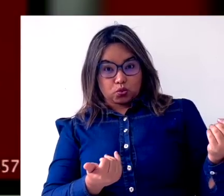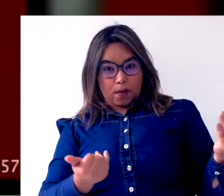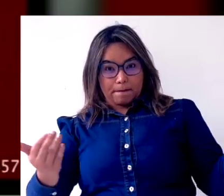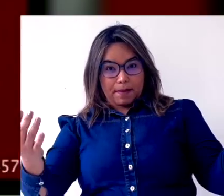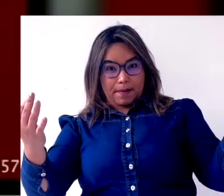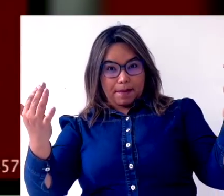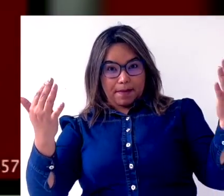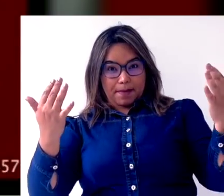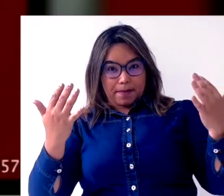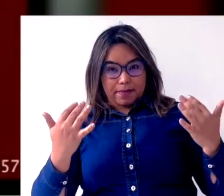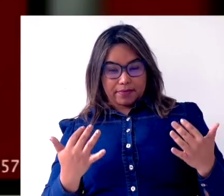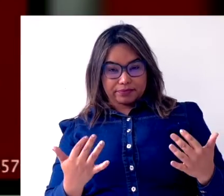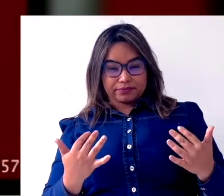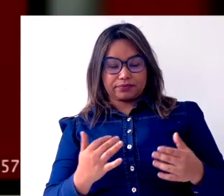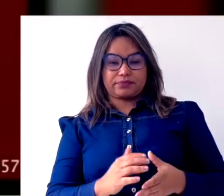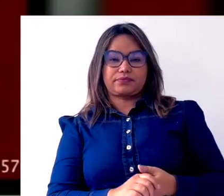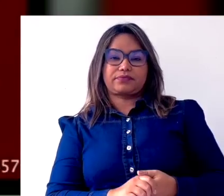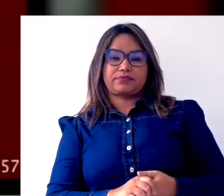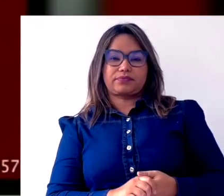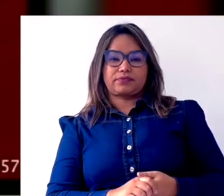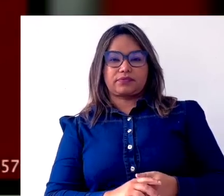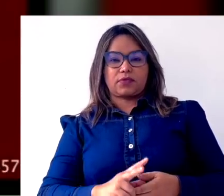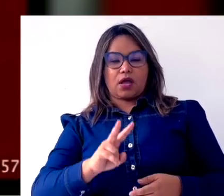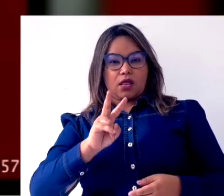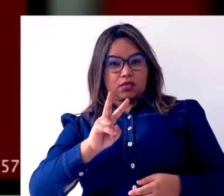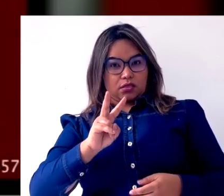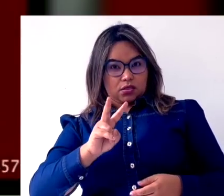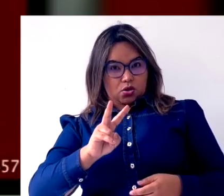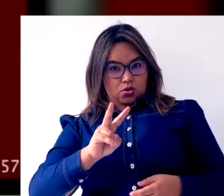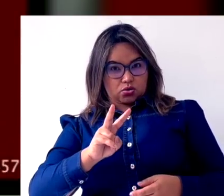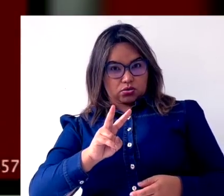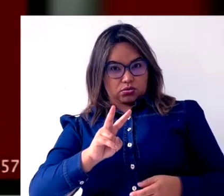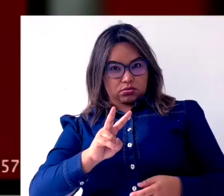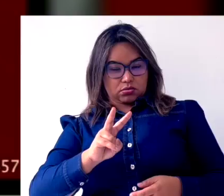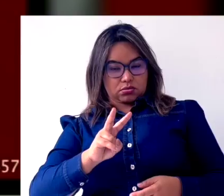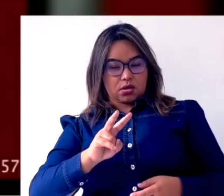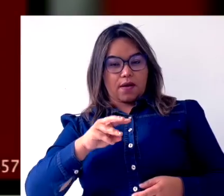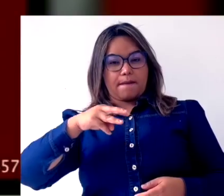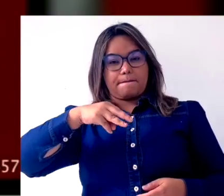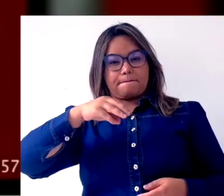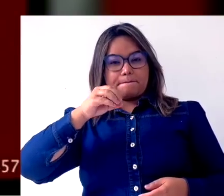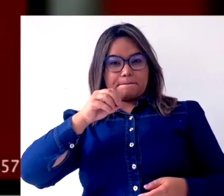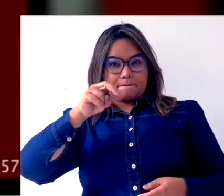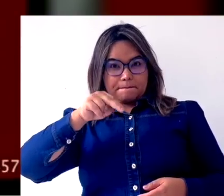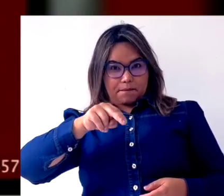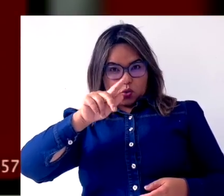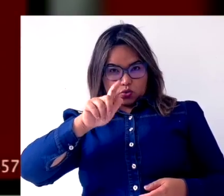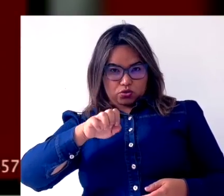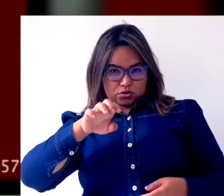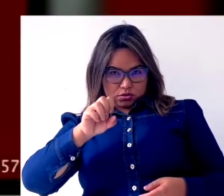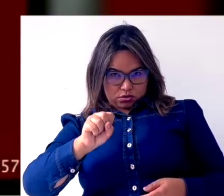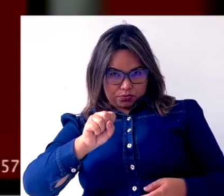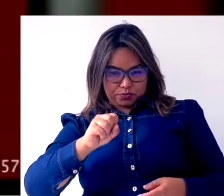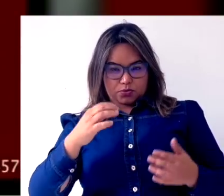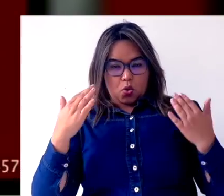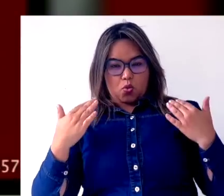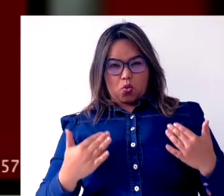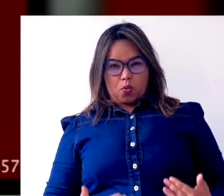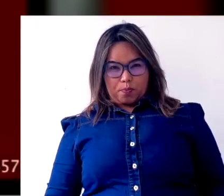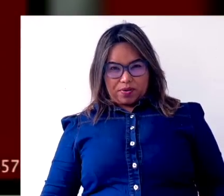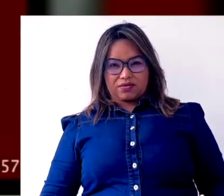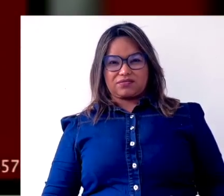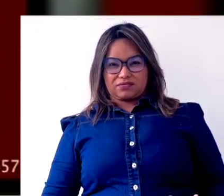então 2 monges, esses aqui se parecem com monges franciscanos, vejam a roupa. Eles